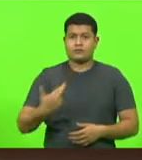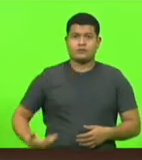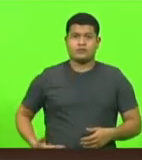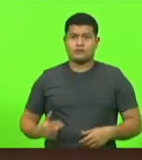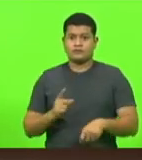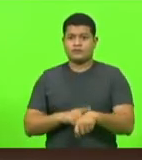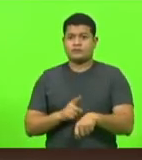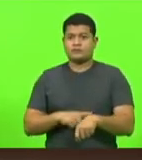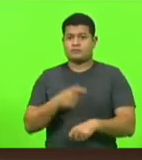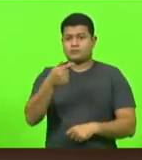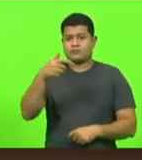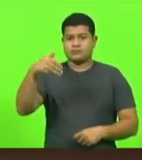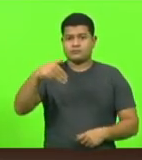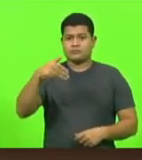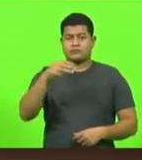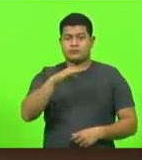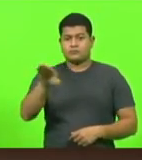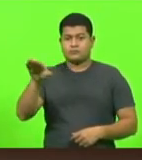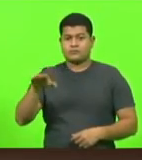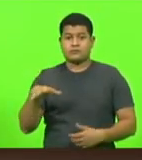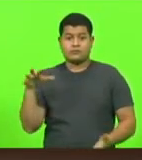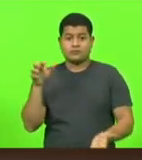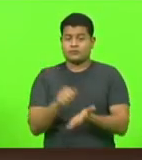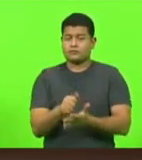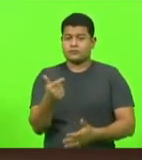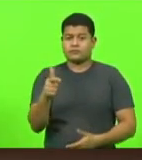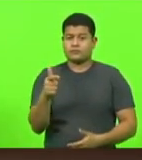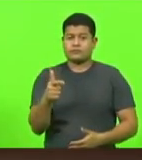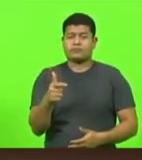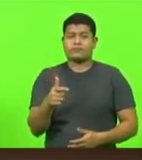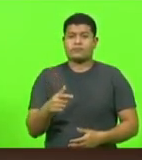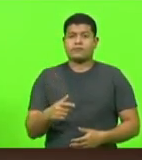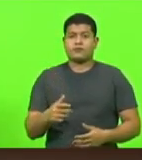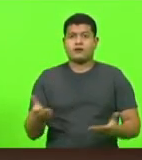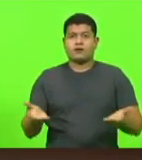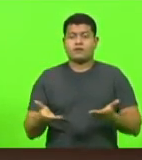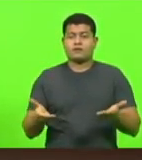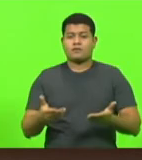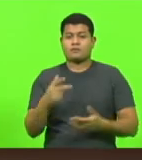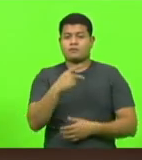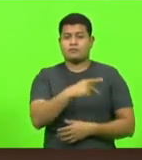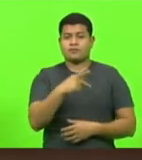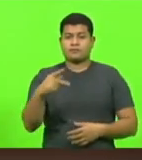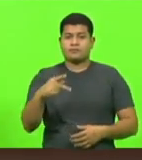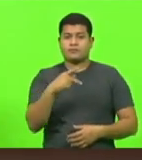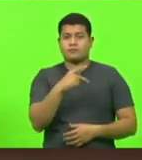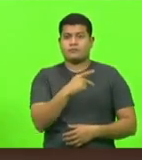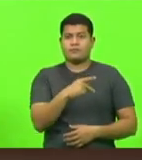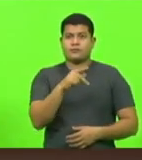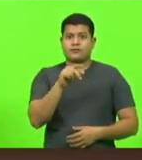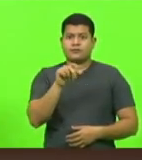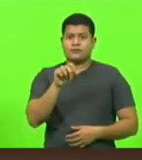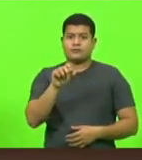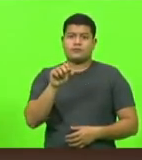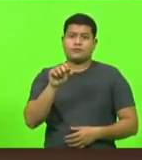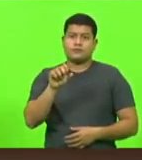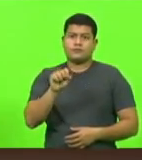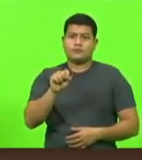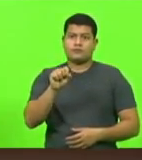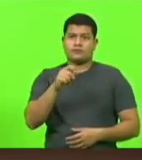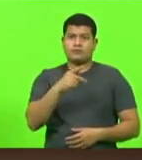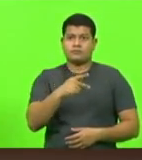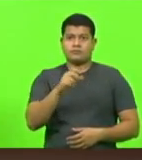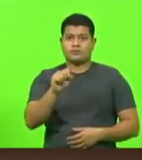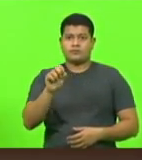7 minutos e meio. Não havendo, bloco Partido Progressista e Partido Social Brasileiro, PP e